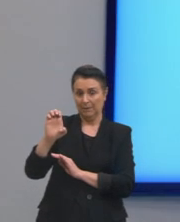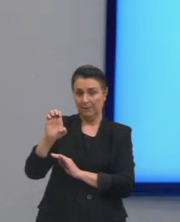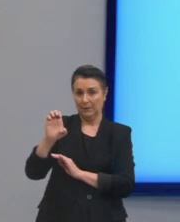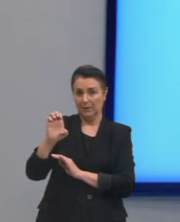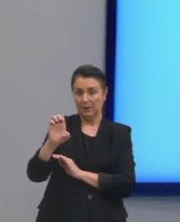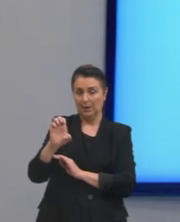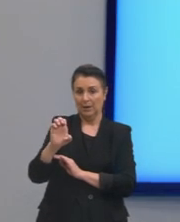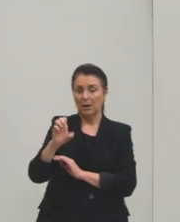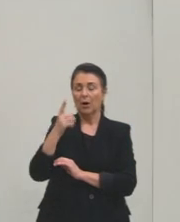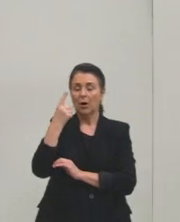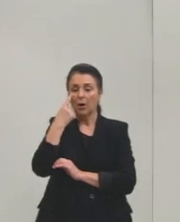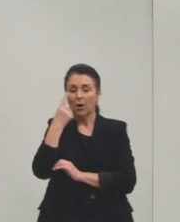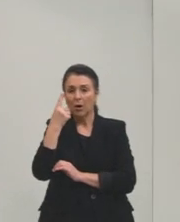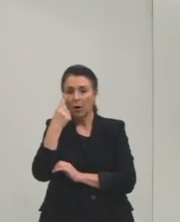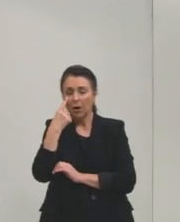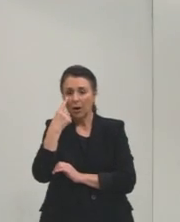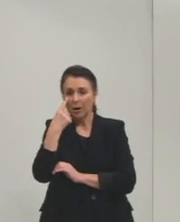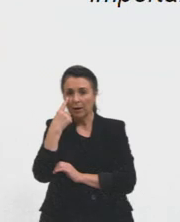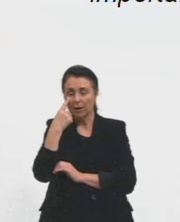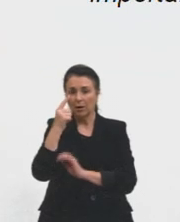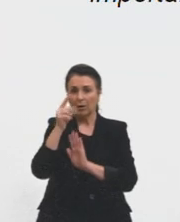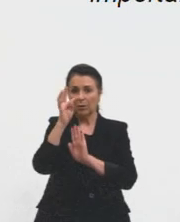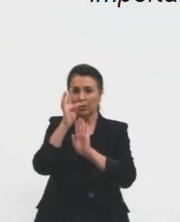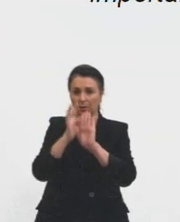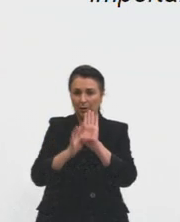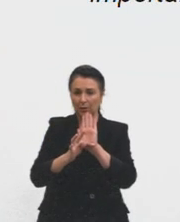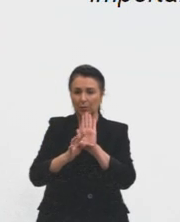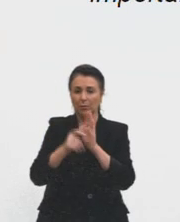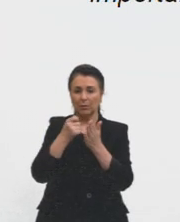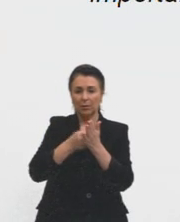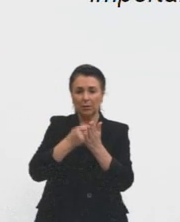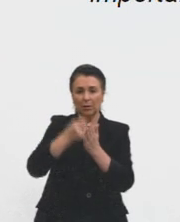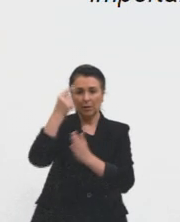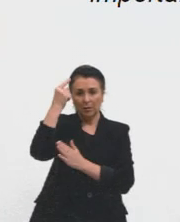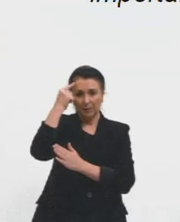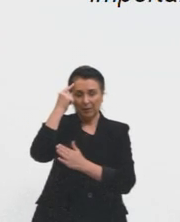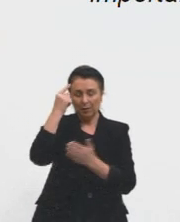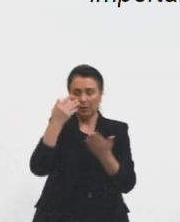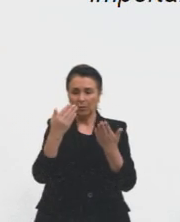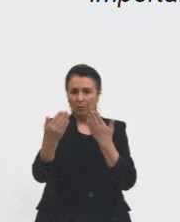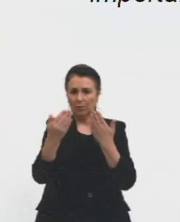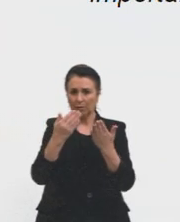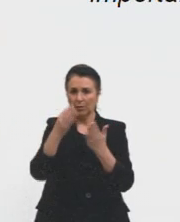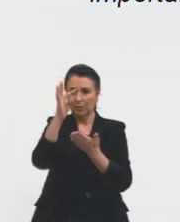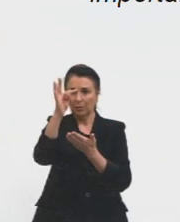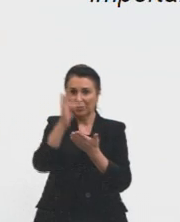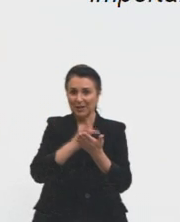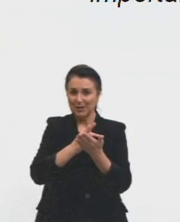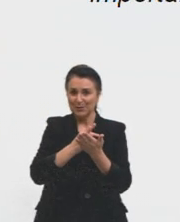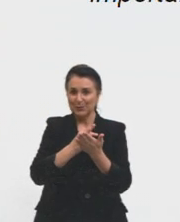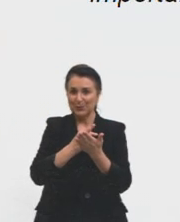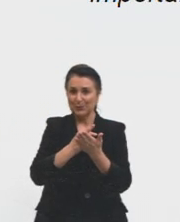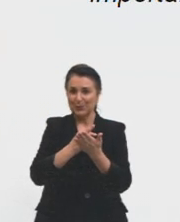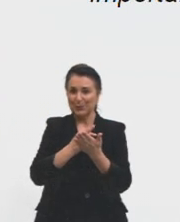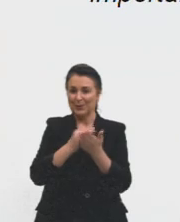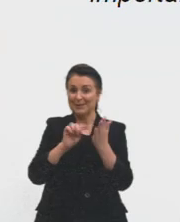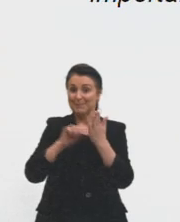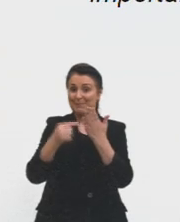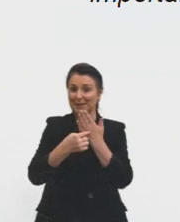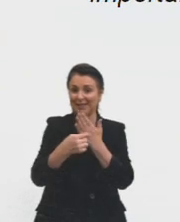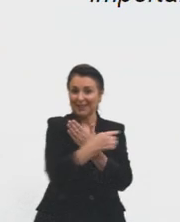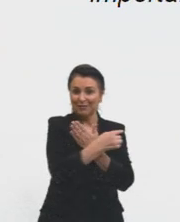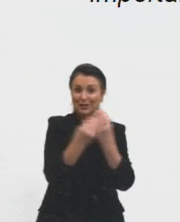e aí a gente vai olhar para isso aqui tentar pensar naquela ideia do comparativo do texto sanduíche como é que ele faça